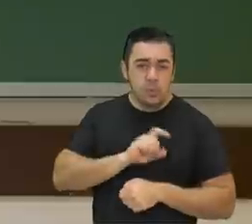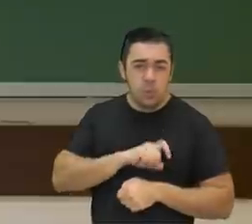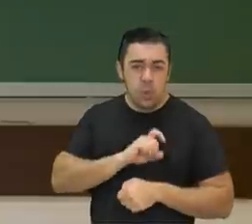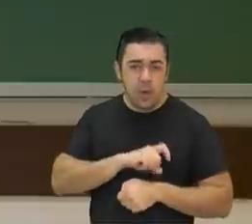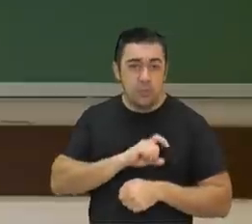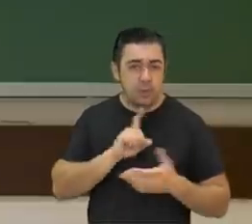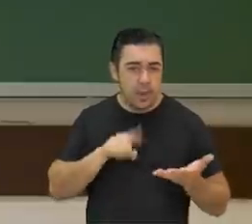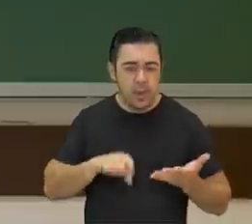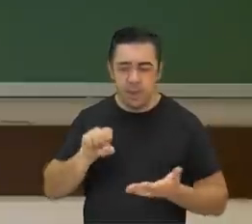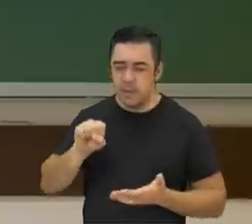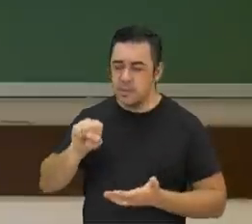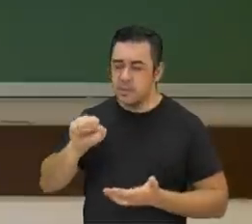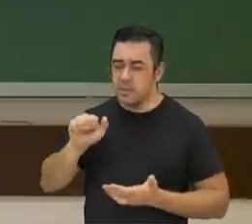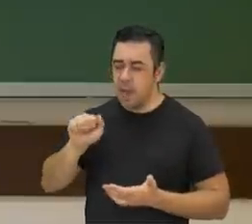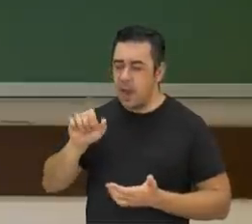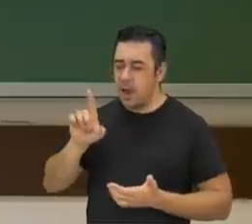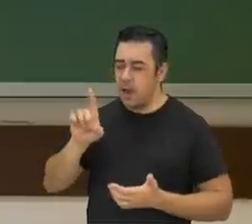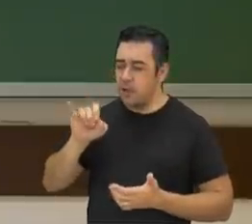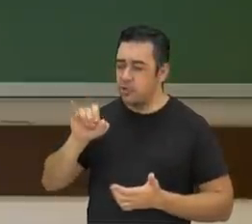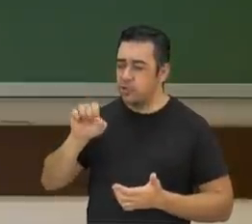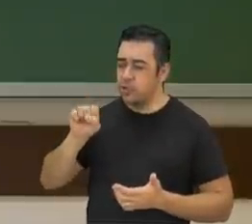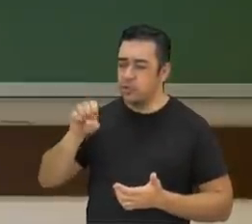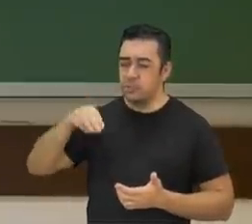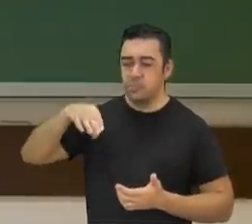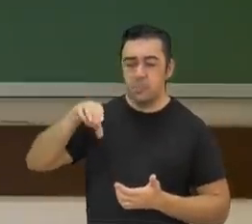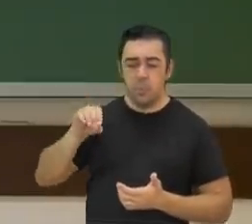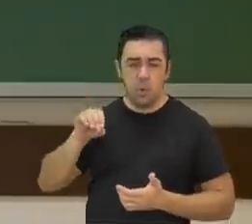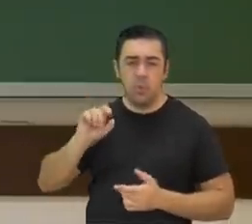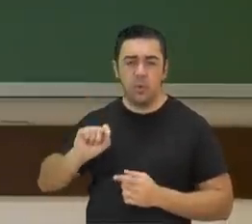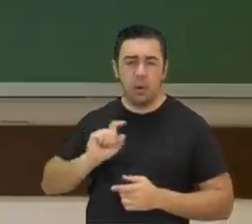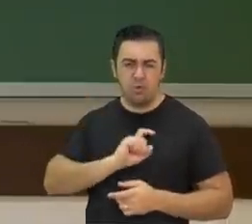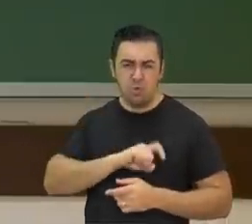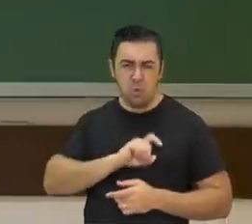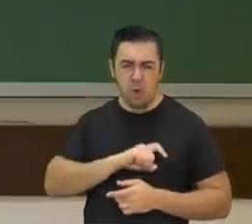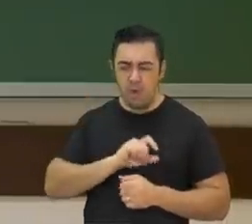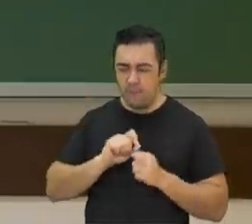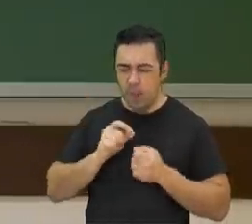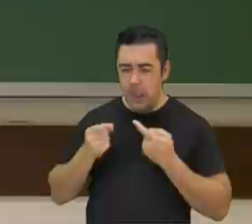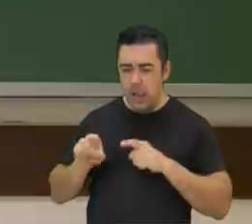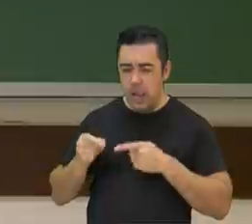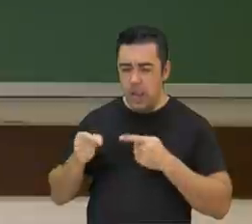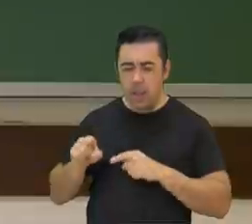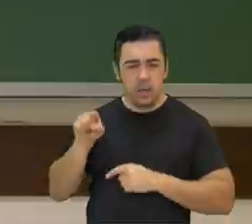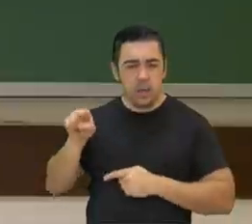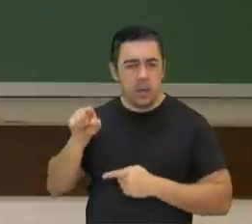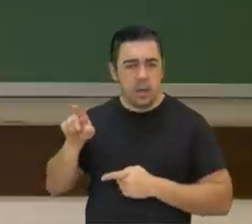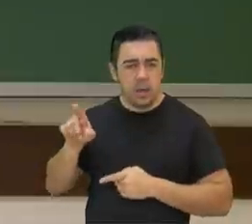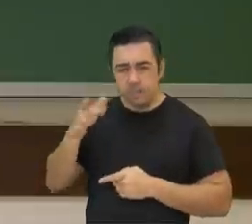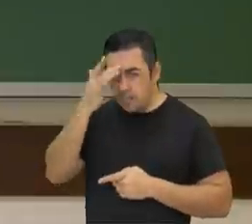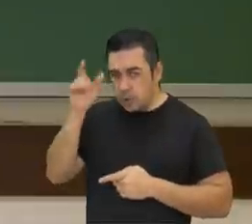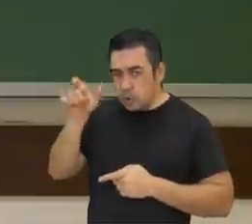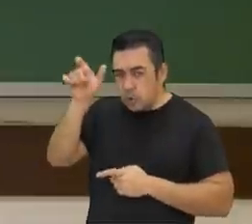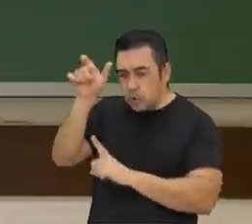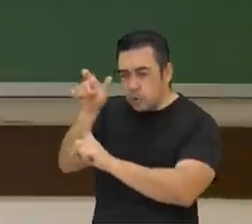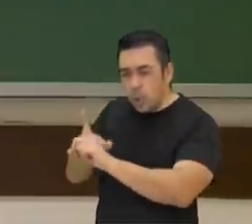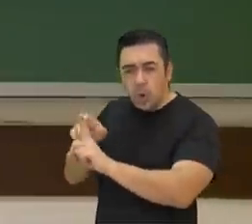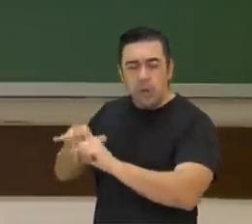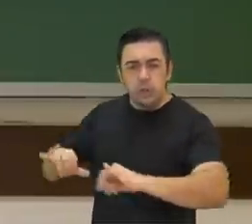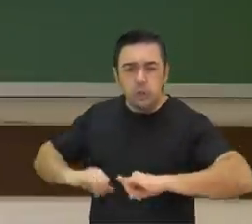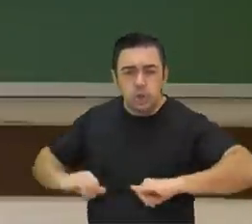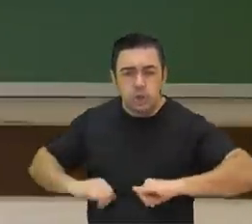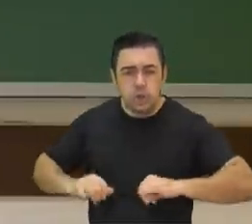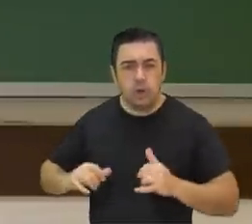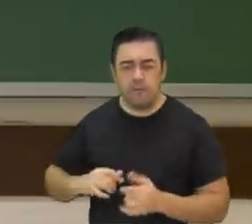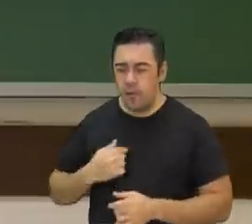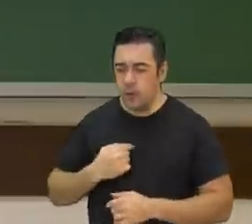gente chama de sadismo. Né? O sadismo ocorre em atitudes quando a pessoa tem prazer em ver o outro sofrer e faz de tudo para que isso aconteça.